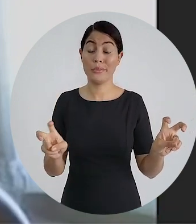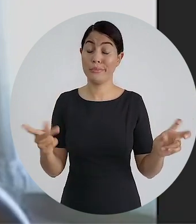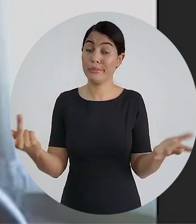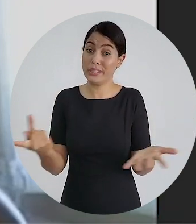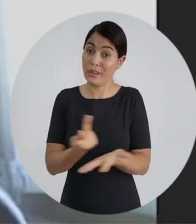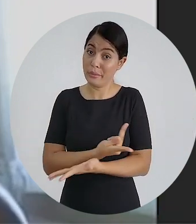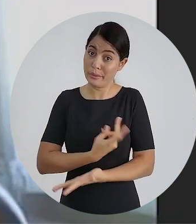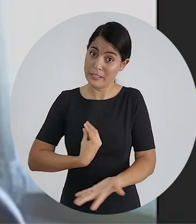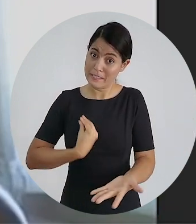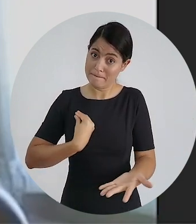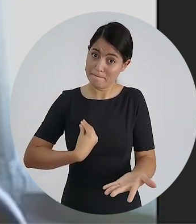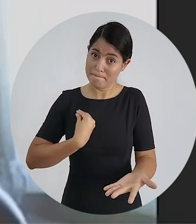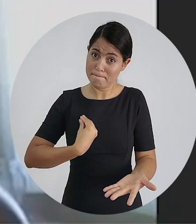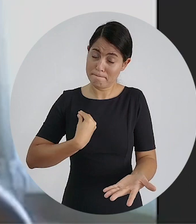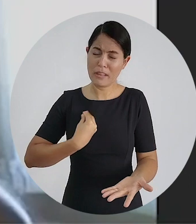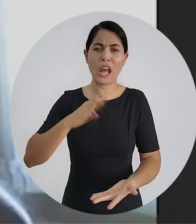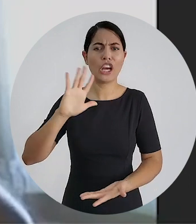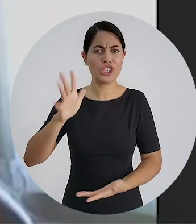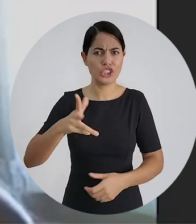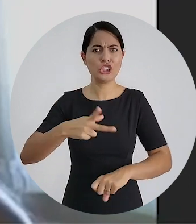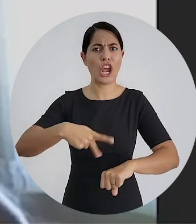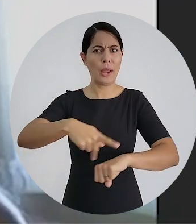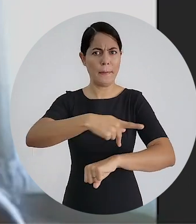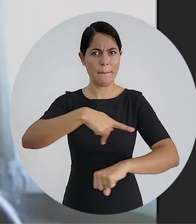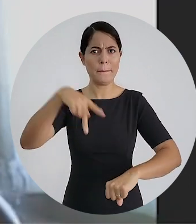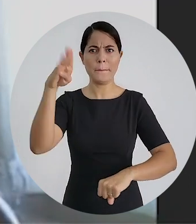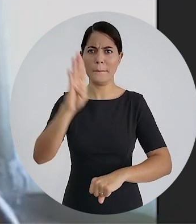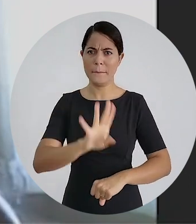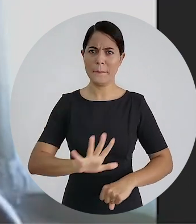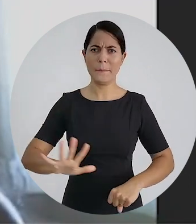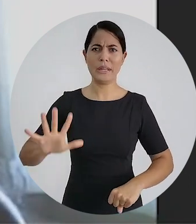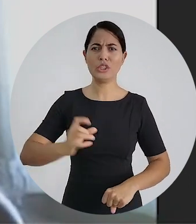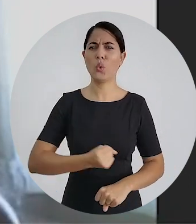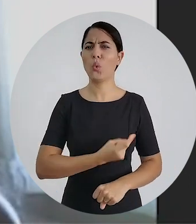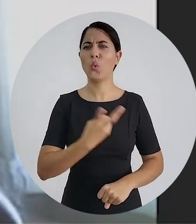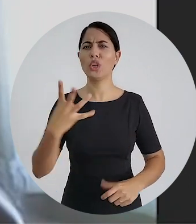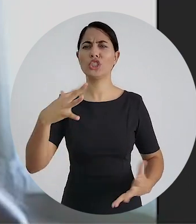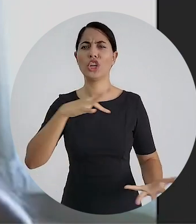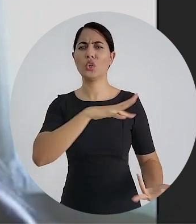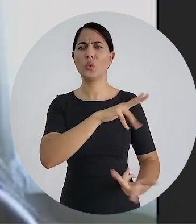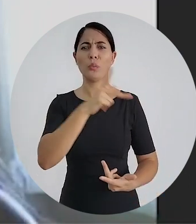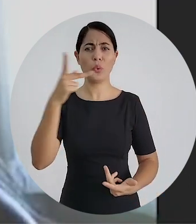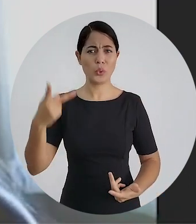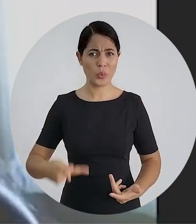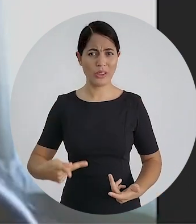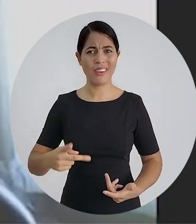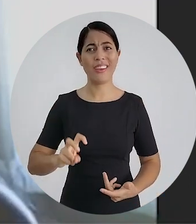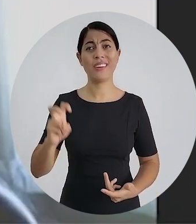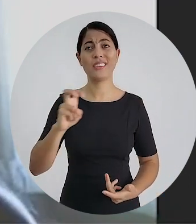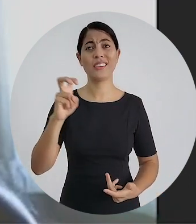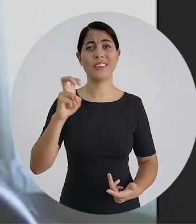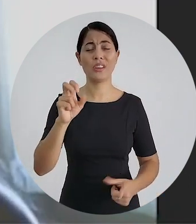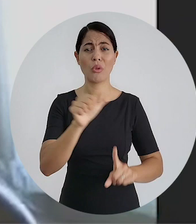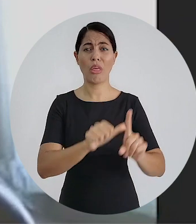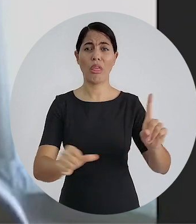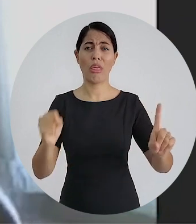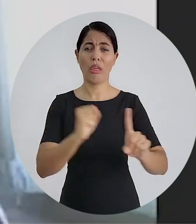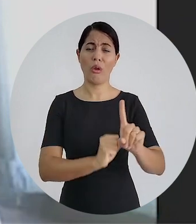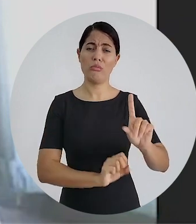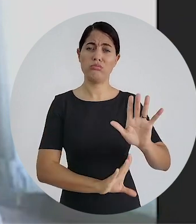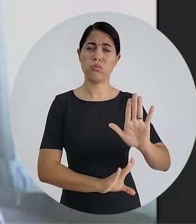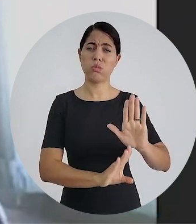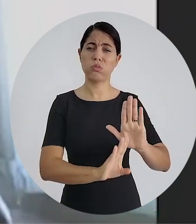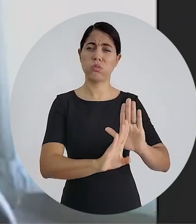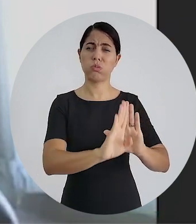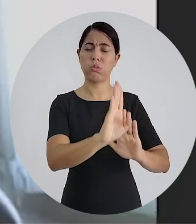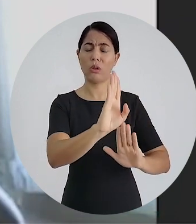dessa realidade. O Brasil é o 5º país do mundo, maior número de feminicídios, a gente vive repetindo isso, entretanto, o número só